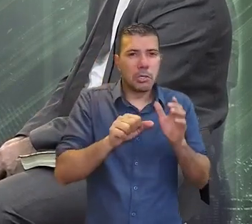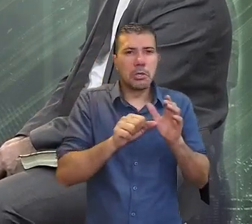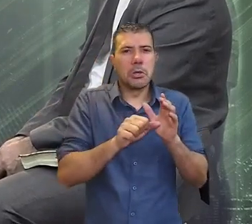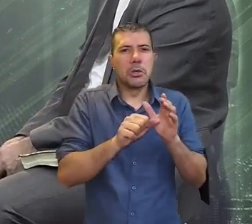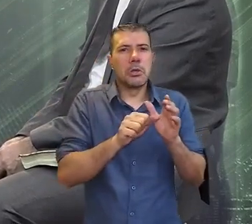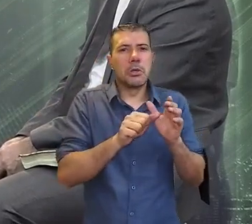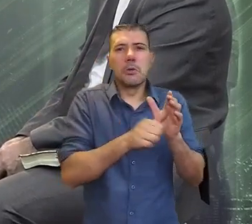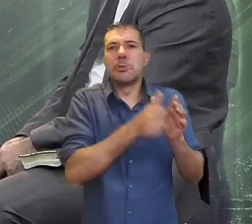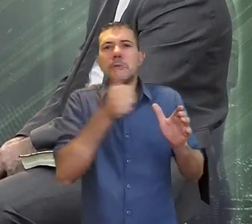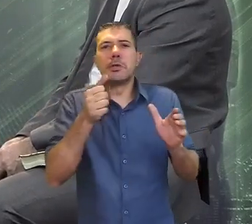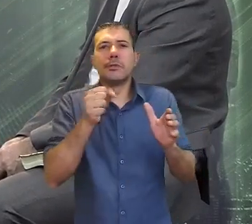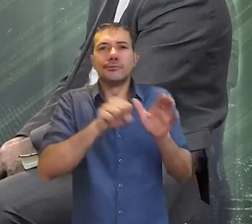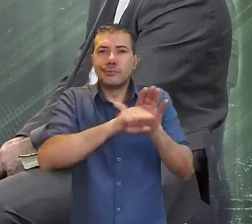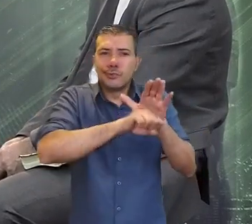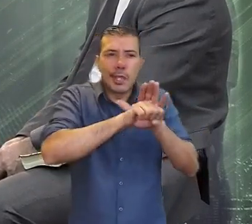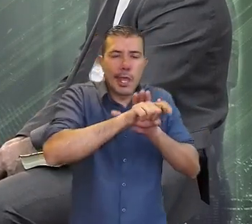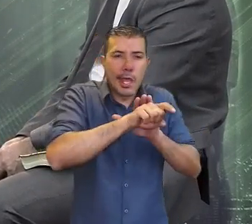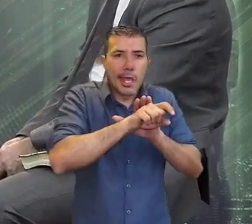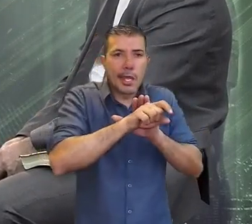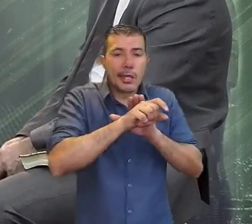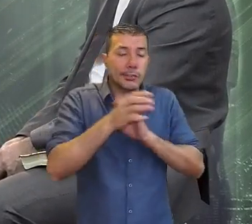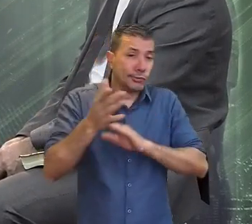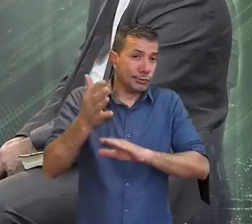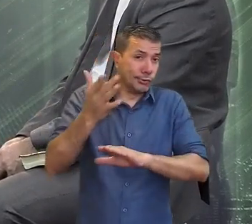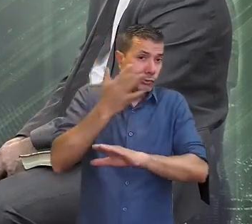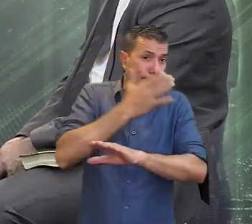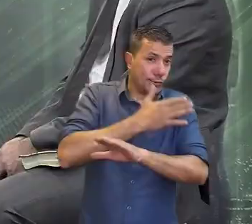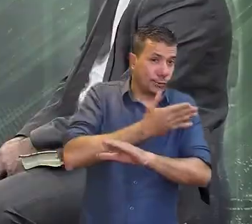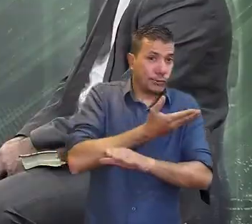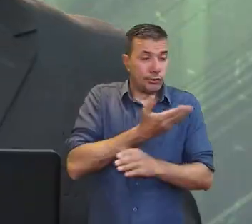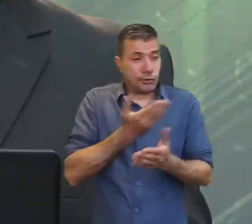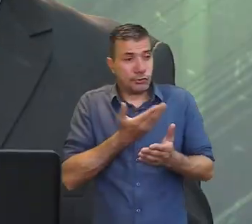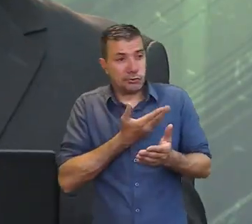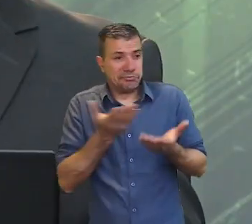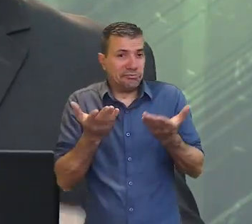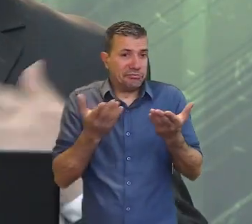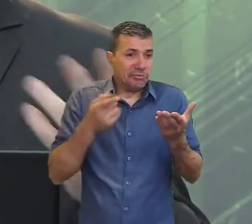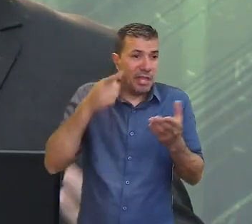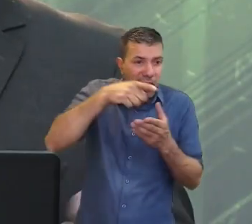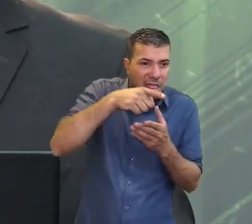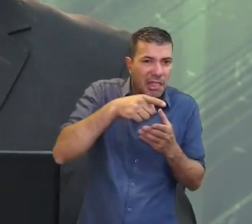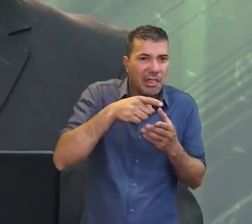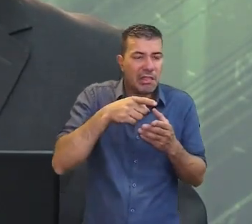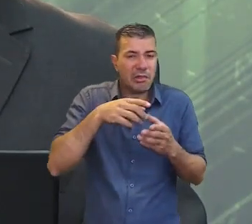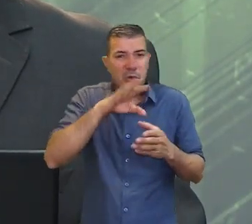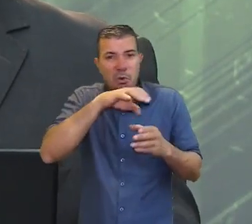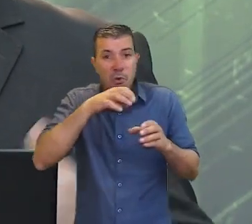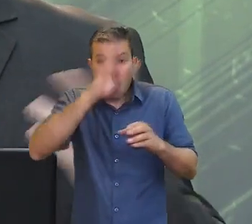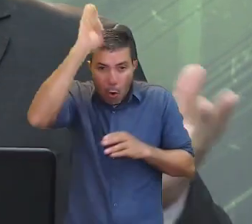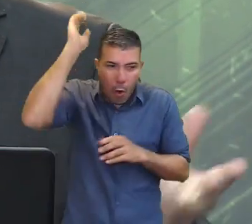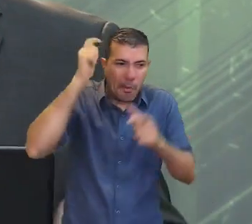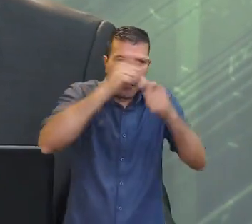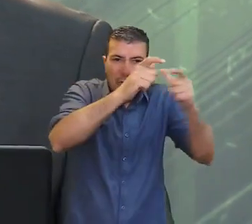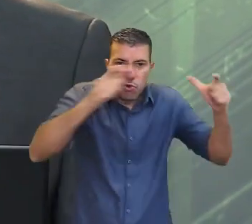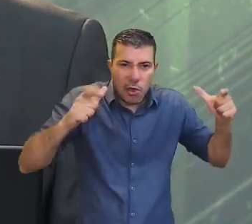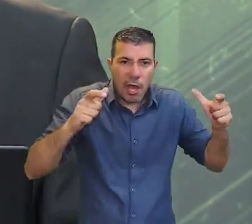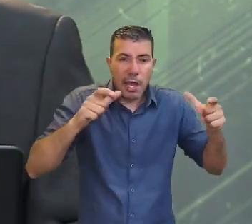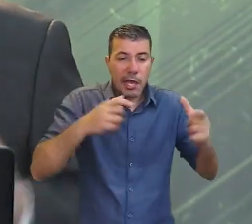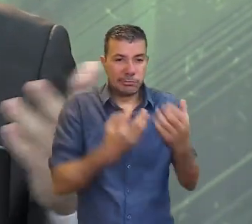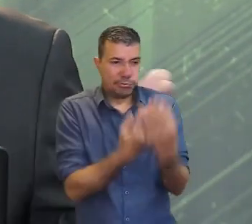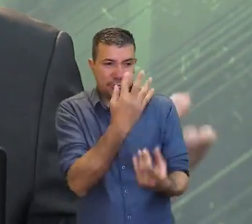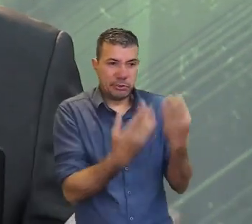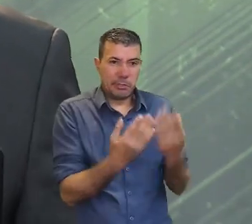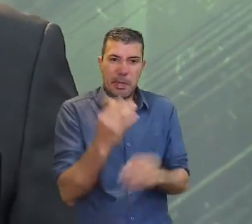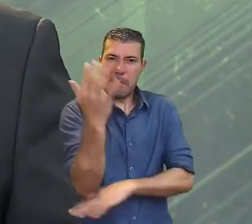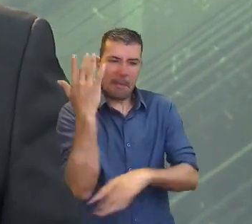cristianismo, milhares de cristãos perderam a sua vida por amor a Cristo. Muitos foram lançados às feras no Coliseu Romano, queimados em praça pública,